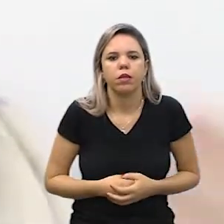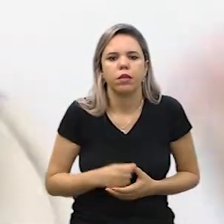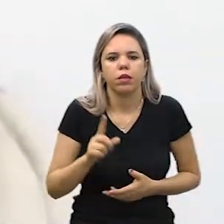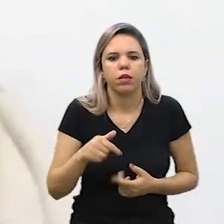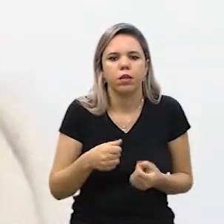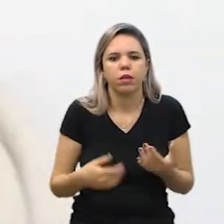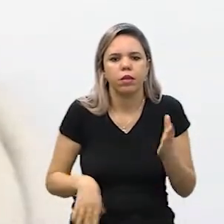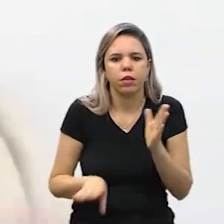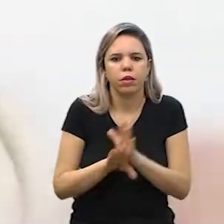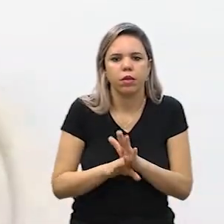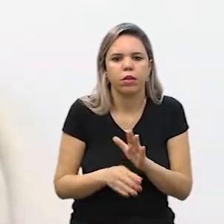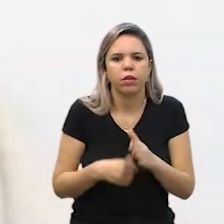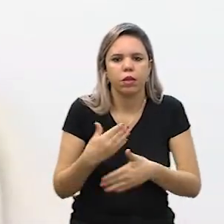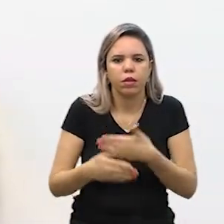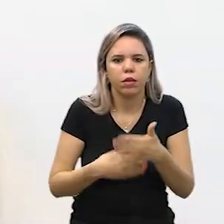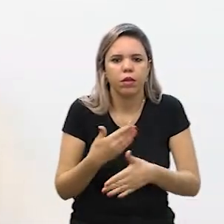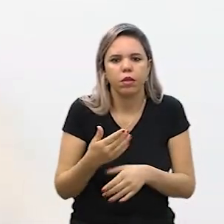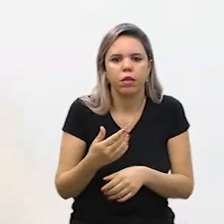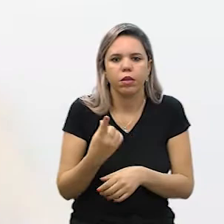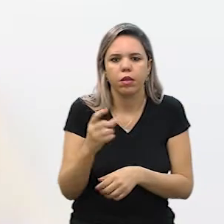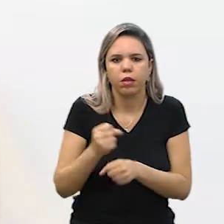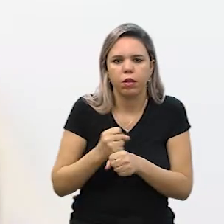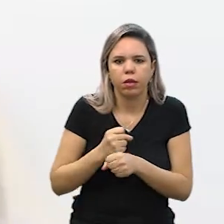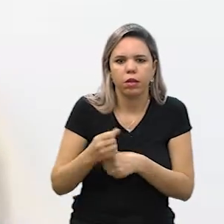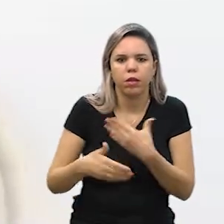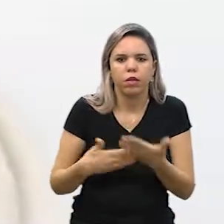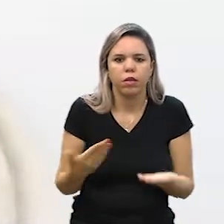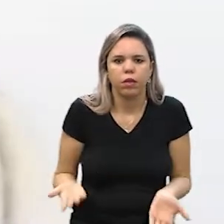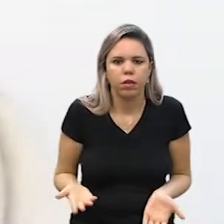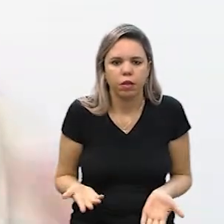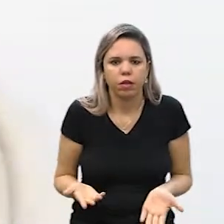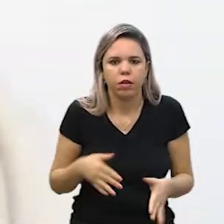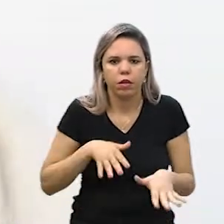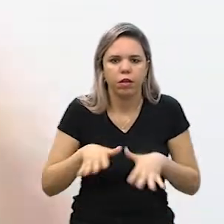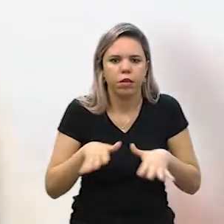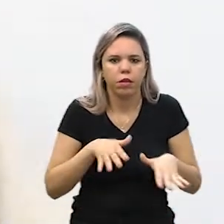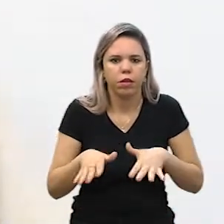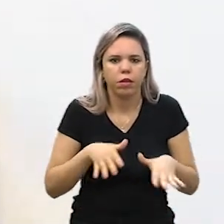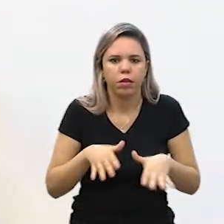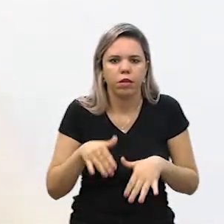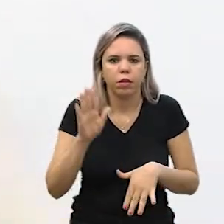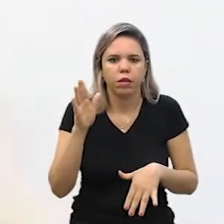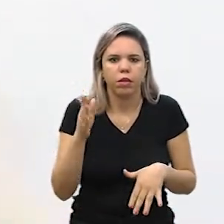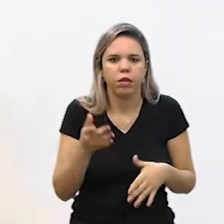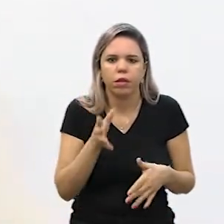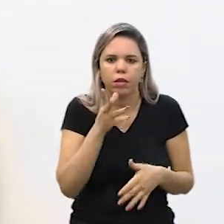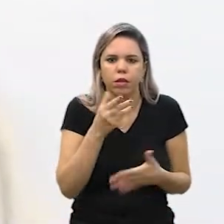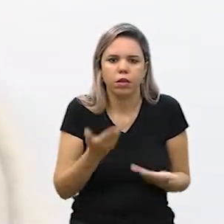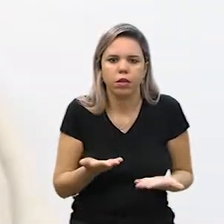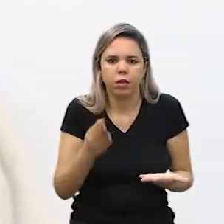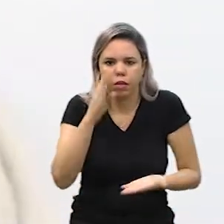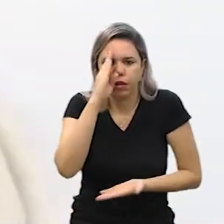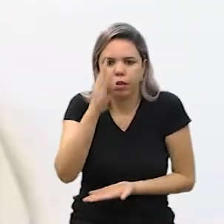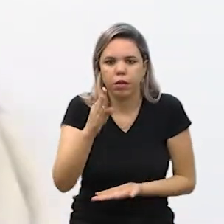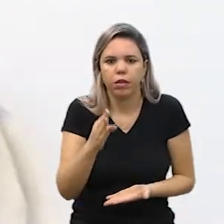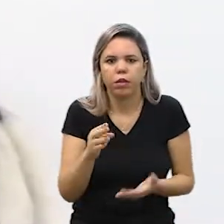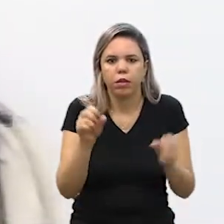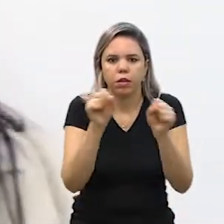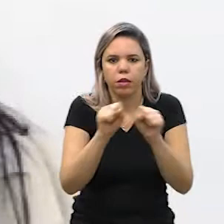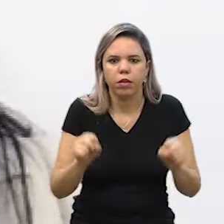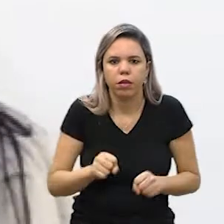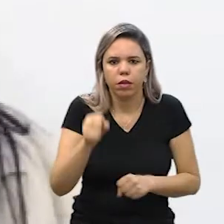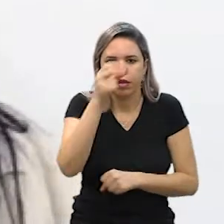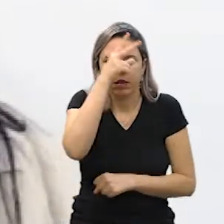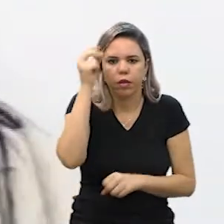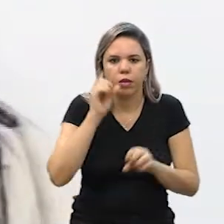algo que vinha num caminhar nos últimos 10 anos, né? Um movimento aí um pouco mais lento, principalmente no sistema